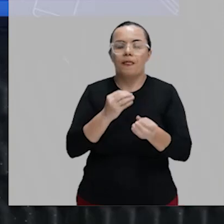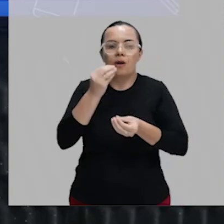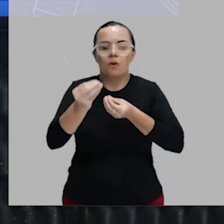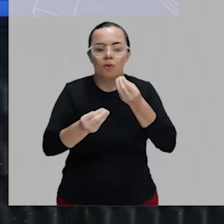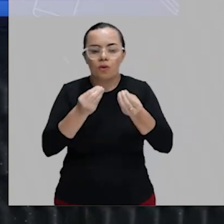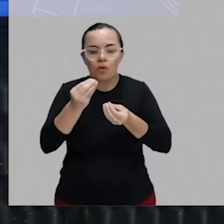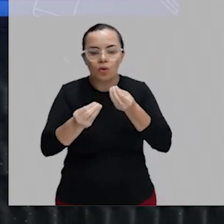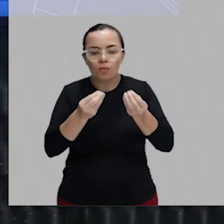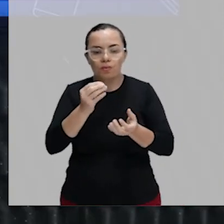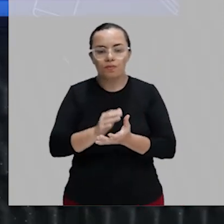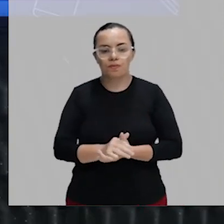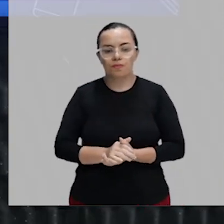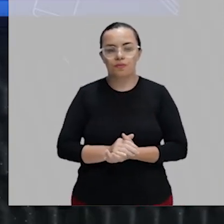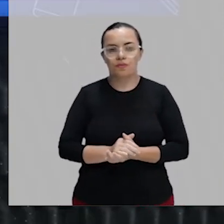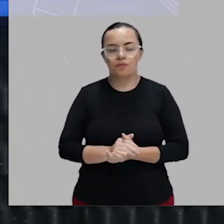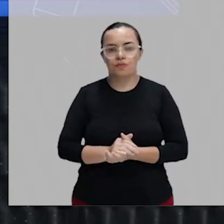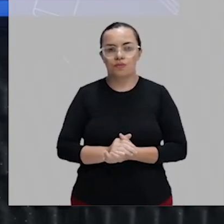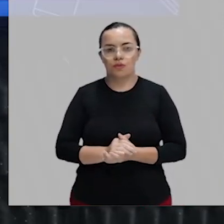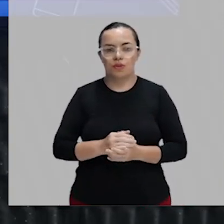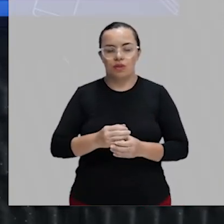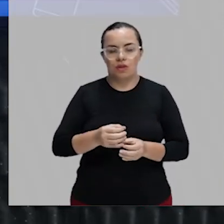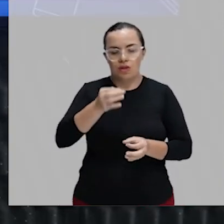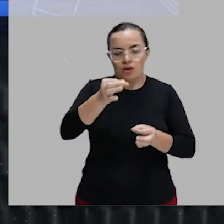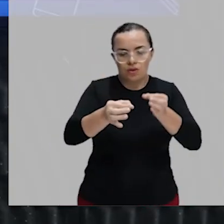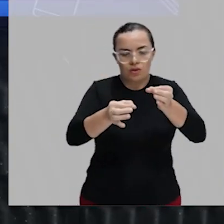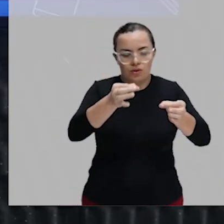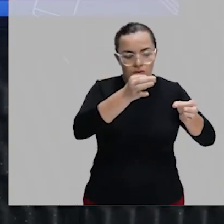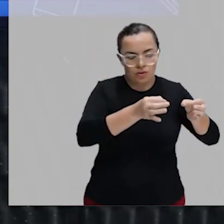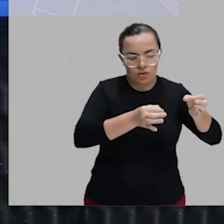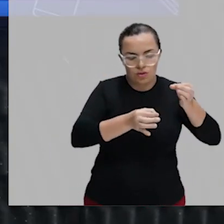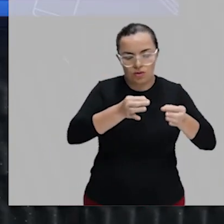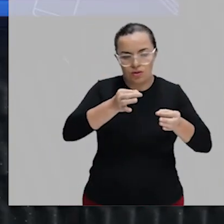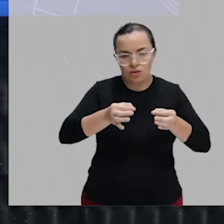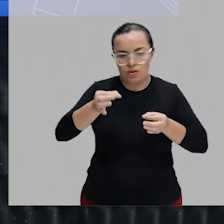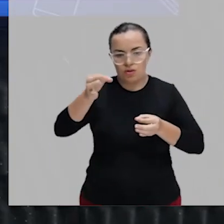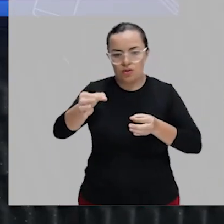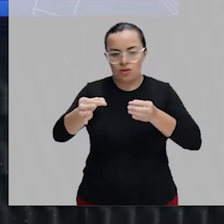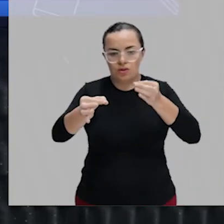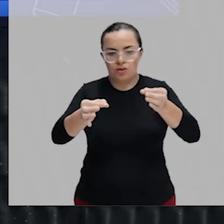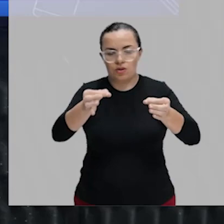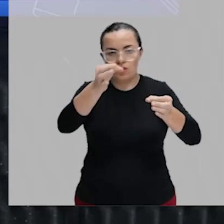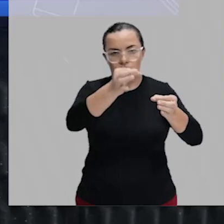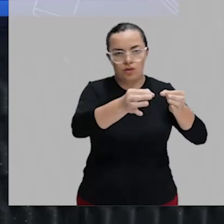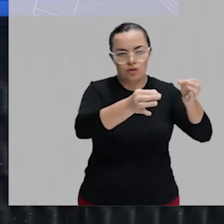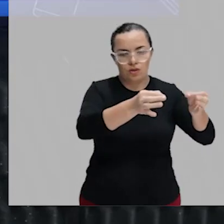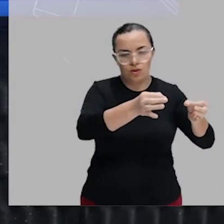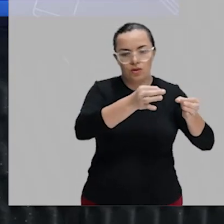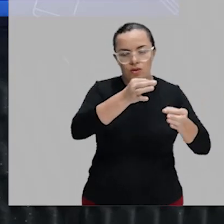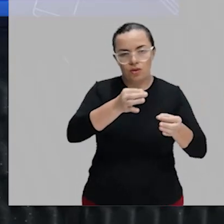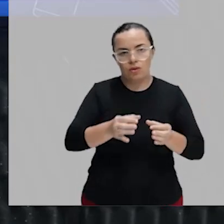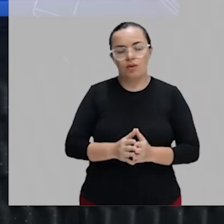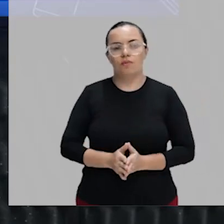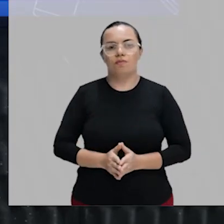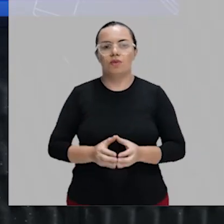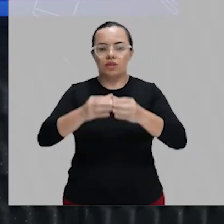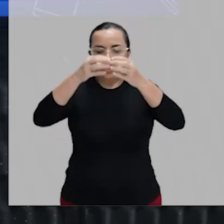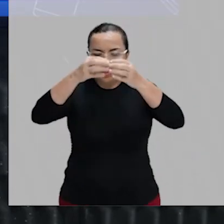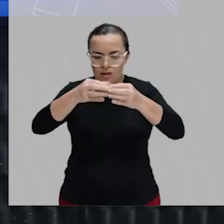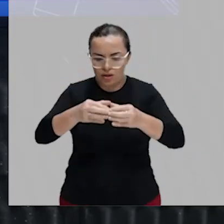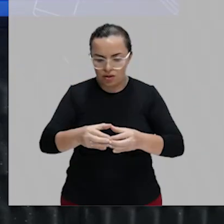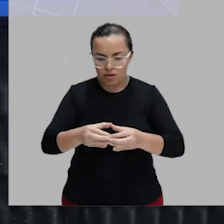grupos. Vão formar uma volta, vão fazer uma volta em torno deles e vai formar uma estrutura cilíndrica,